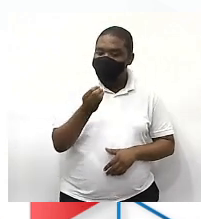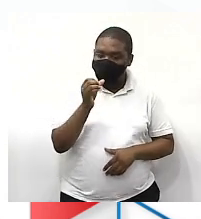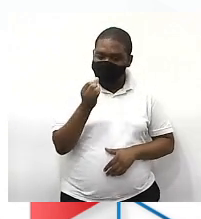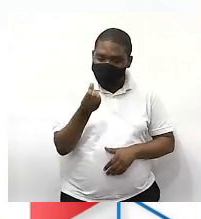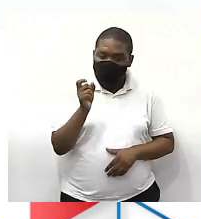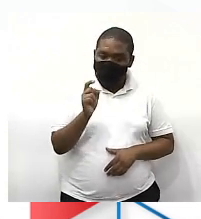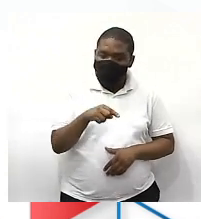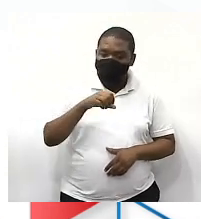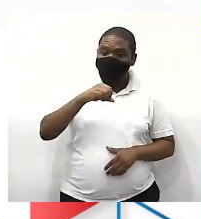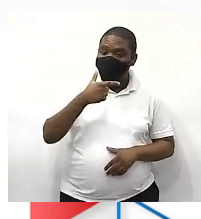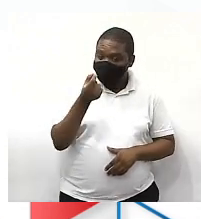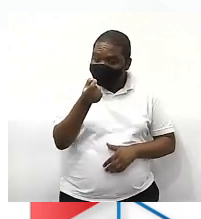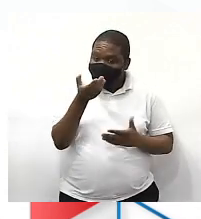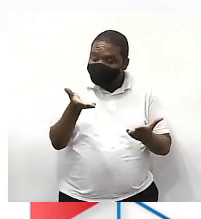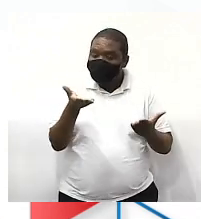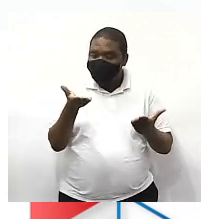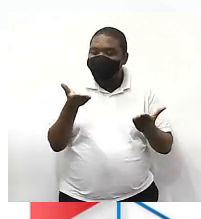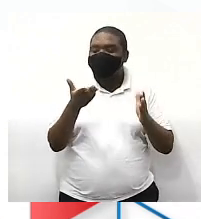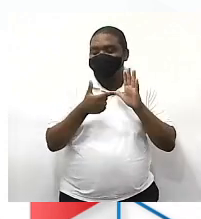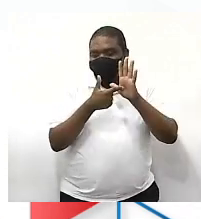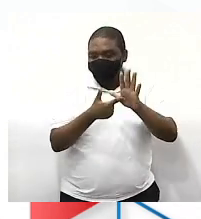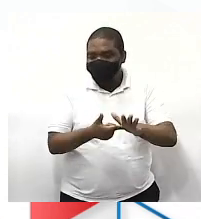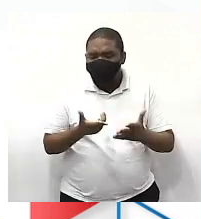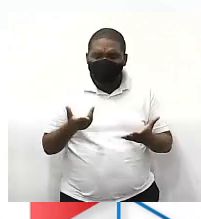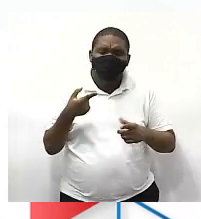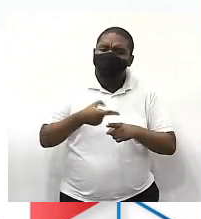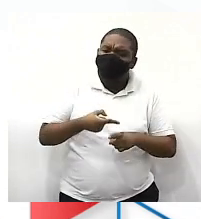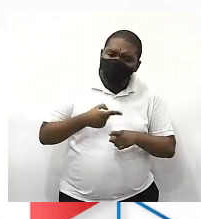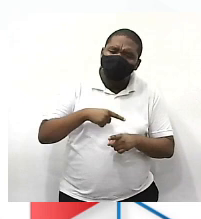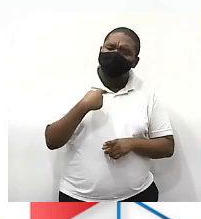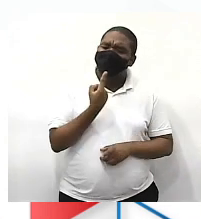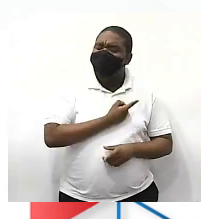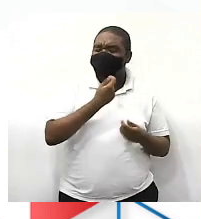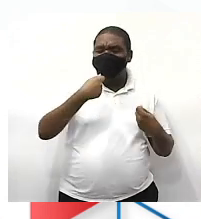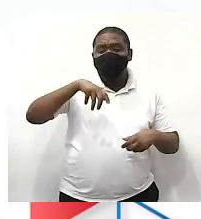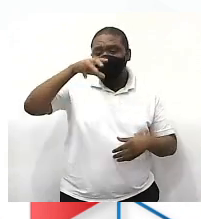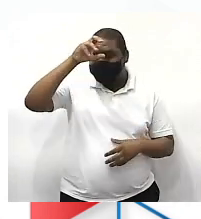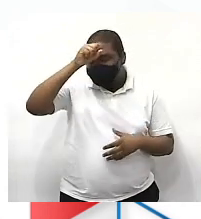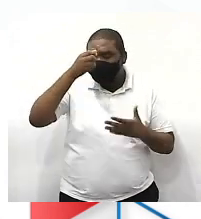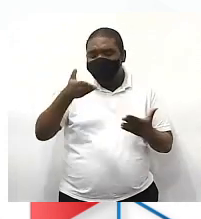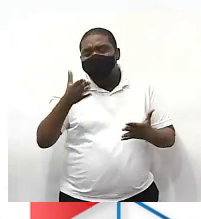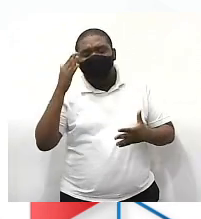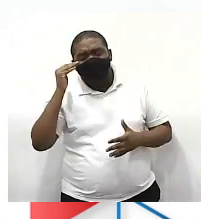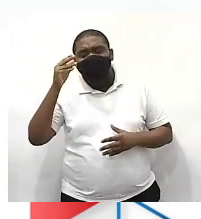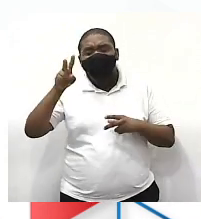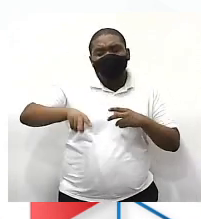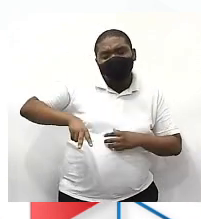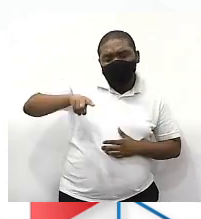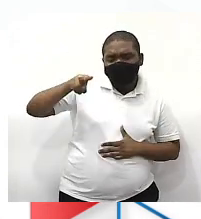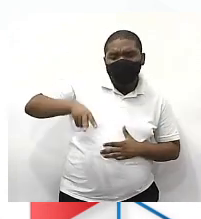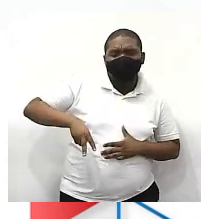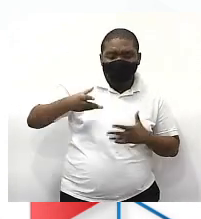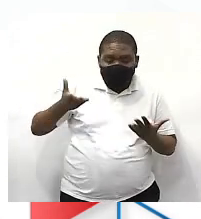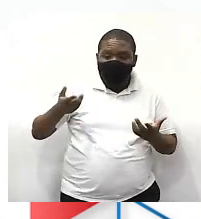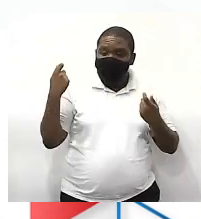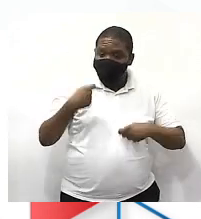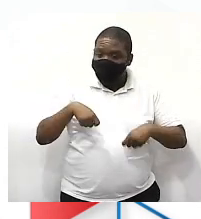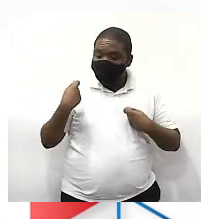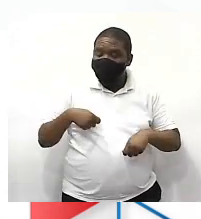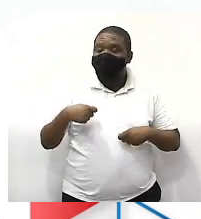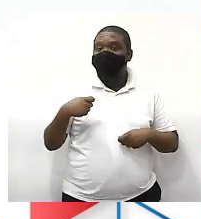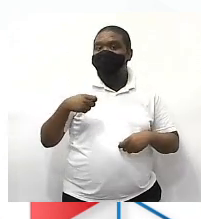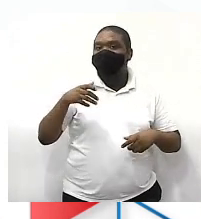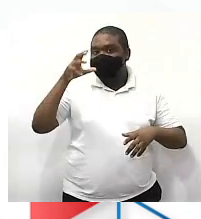306.920, do jeito que está exposto. Por que a gente precisa aprender a fazer essa leitura? A gente precisa aprender